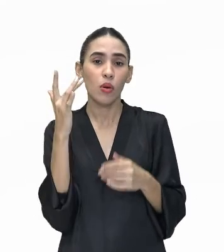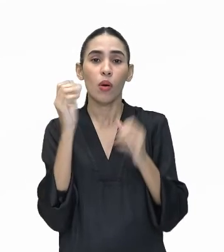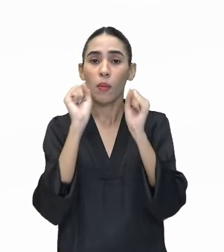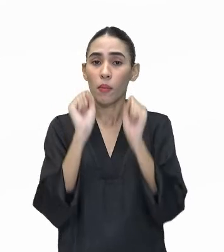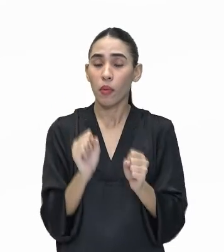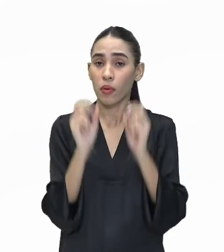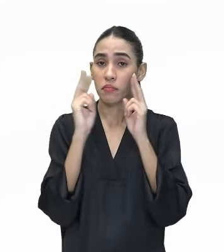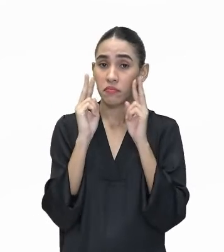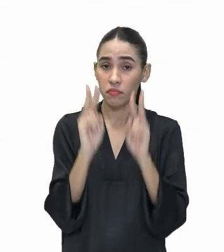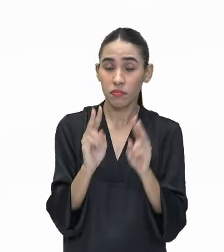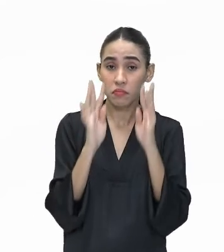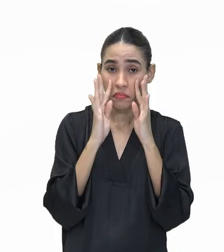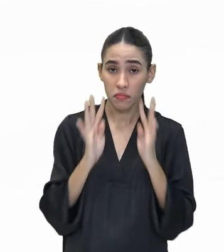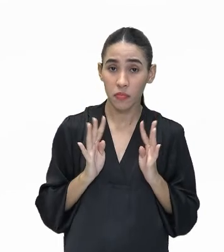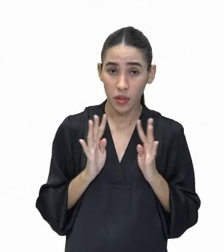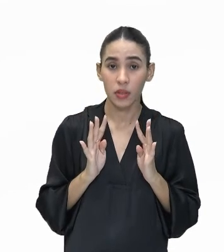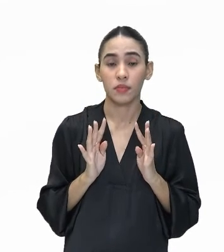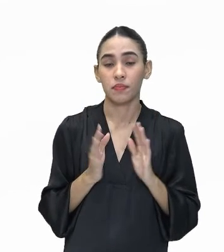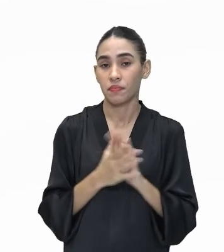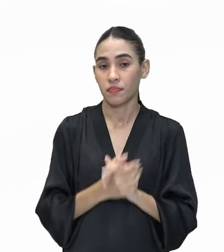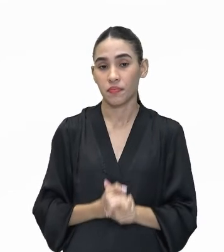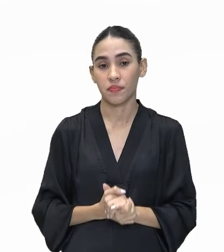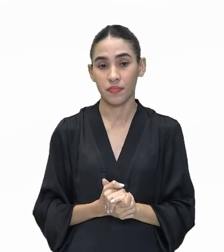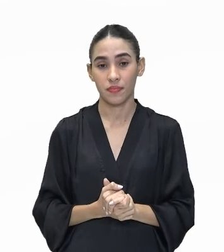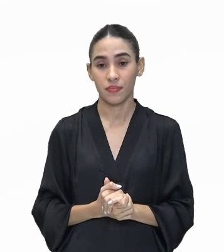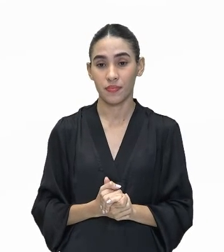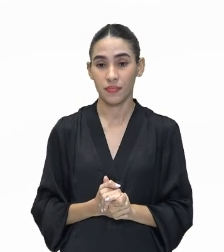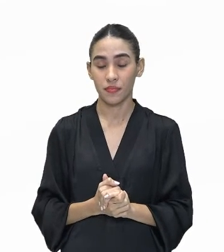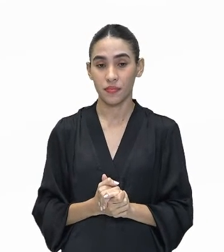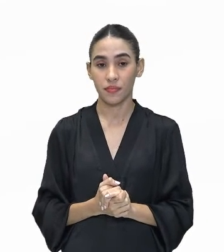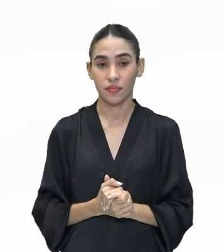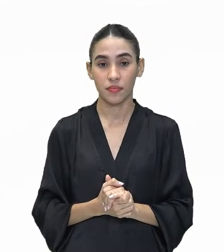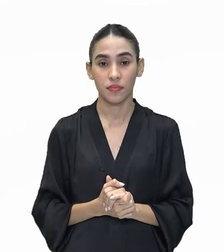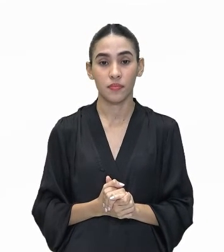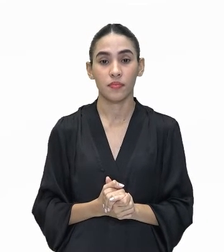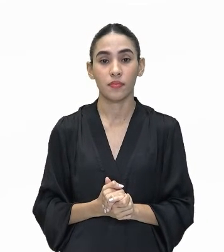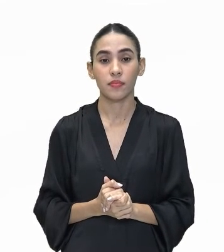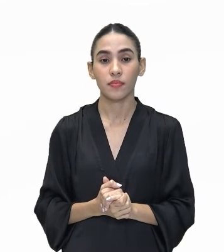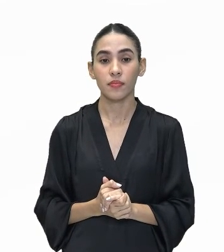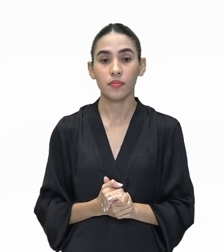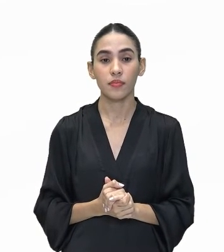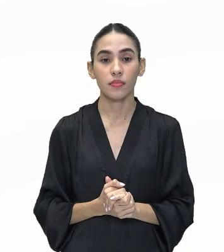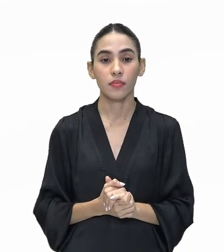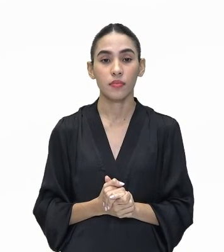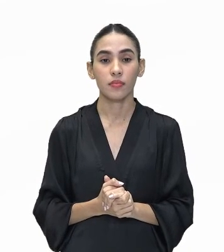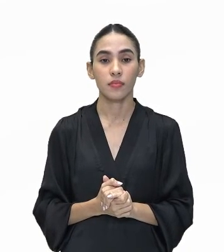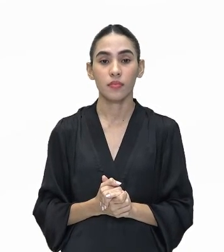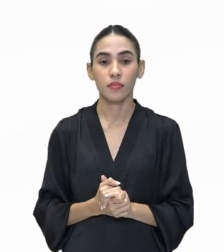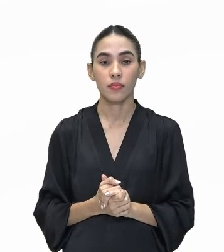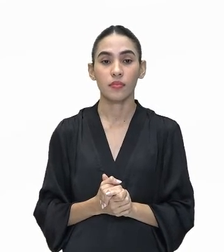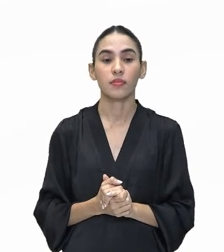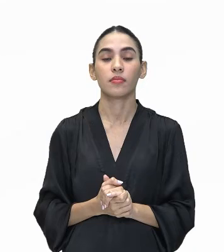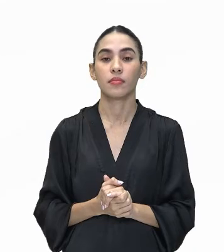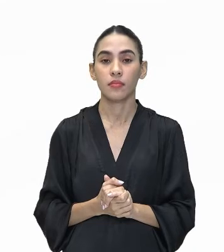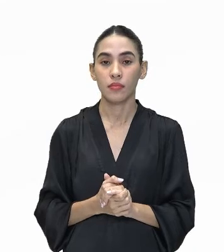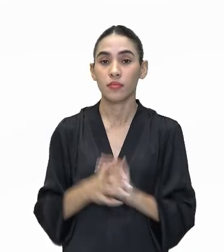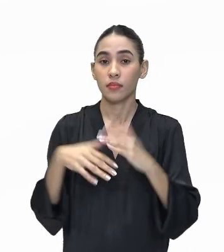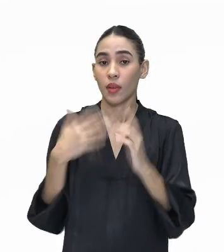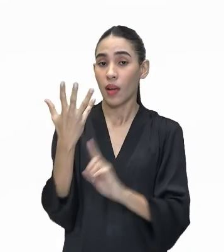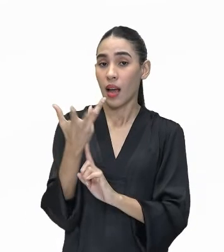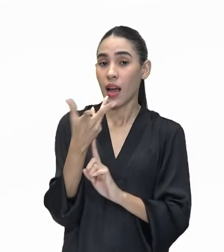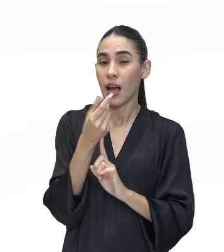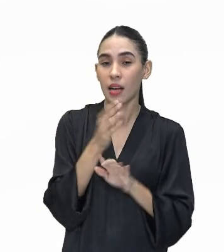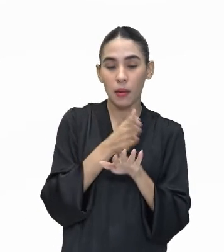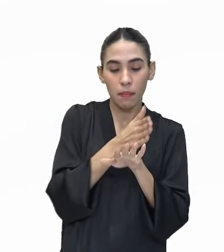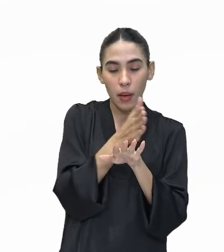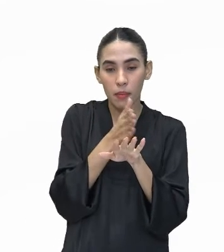mundo pode observar. Então, a arte mediada